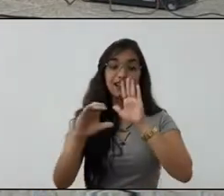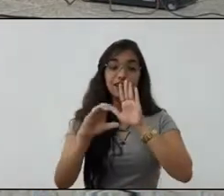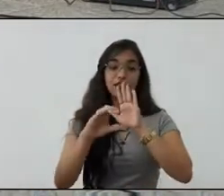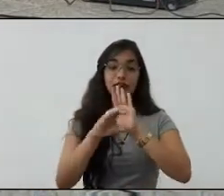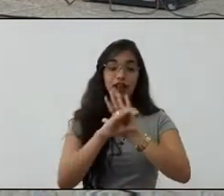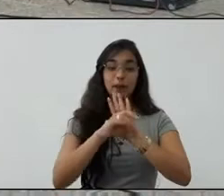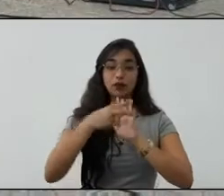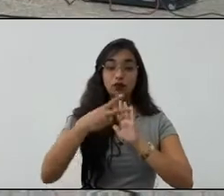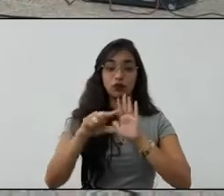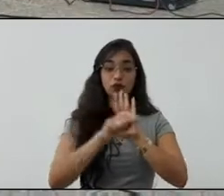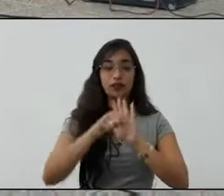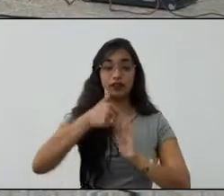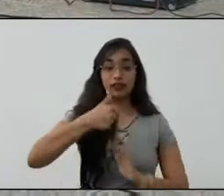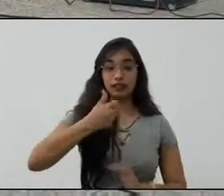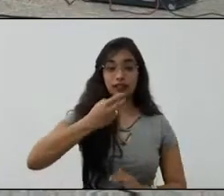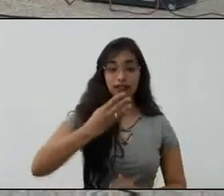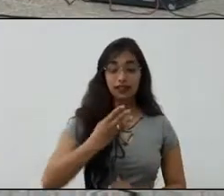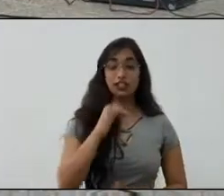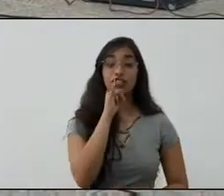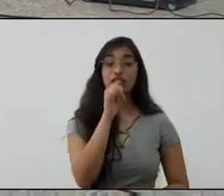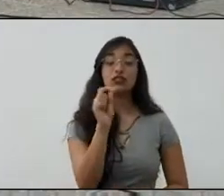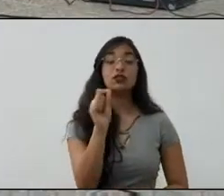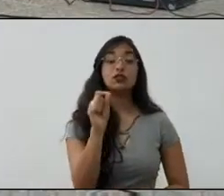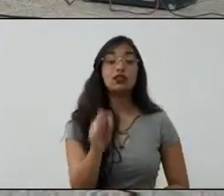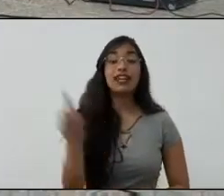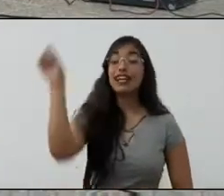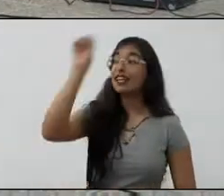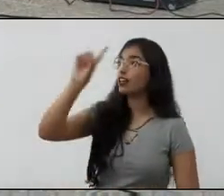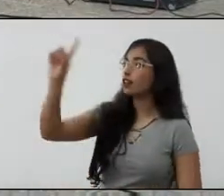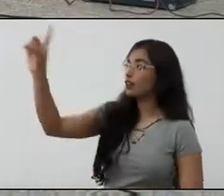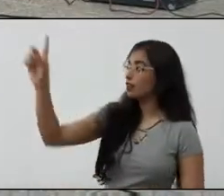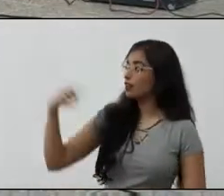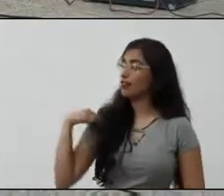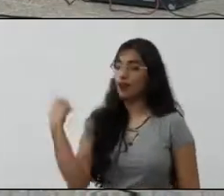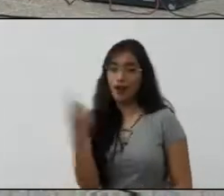diz: porque Ele é a nossa paz. Estou terminando já, pastor.